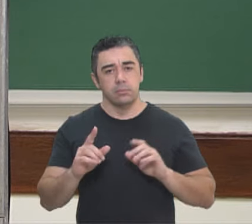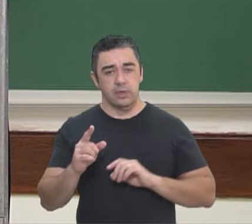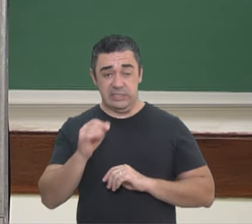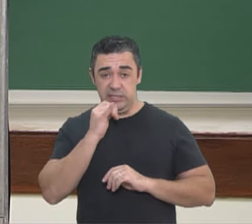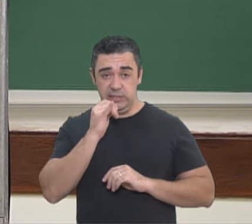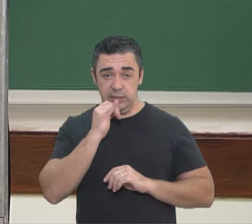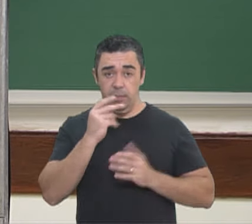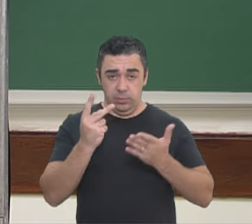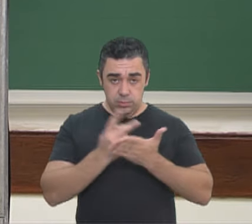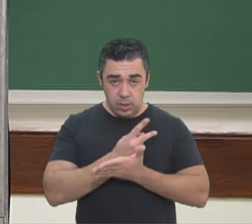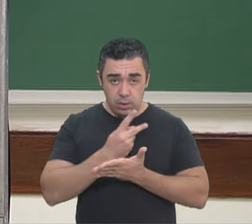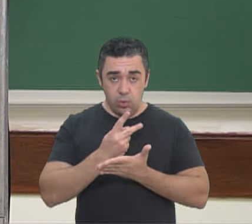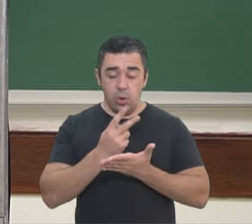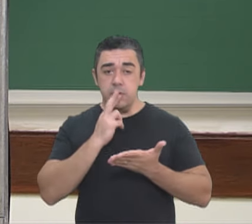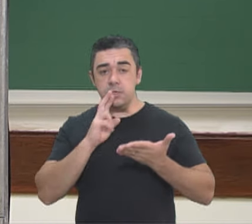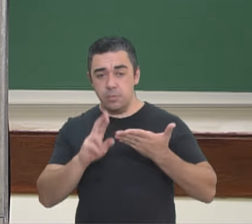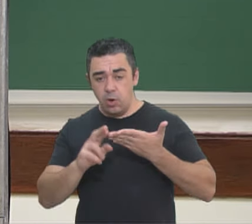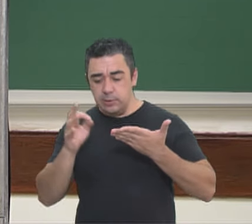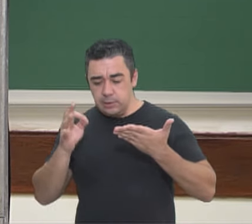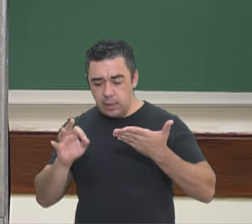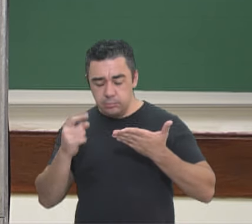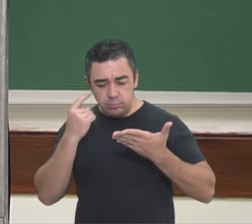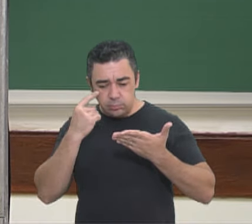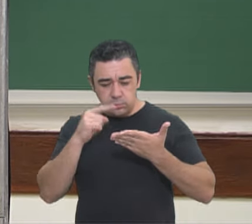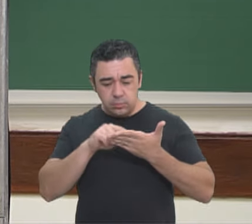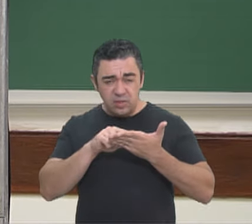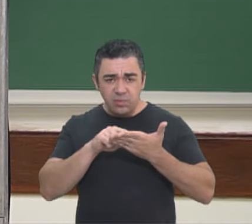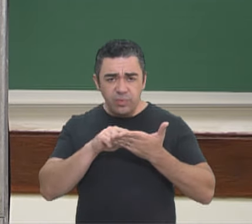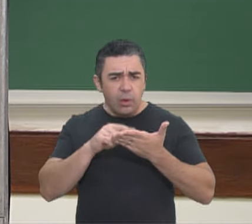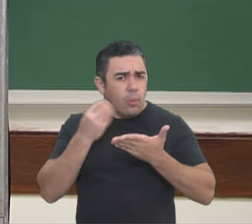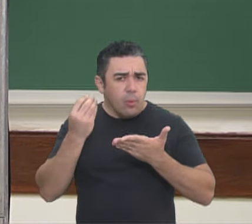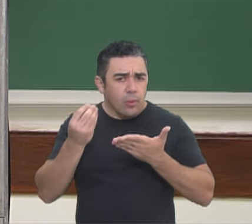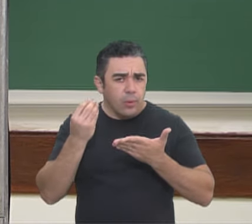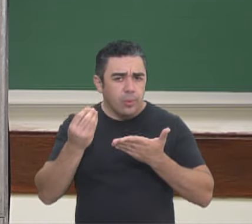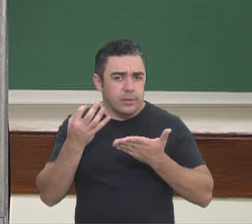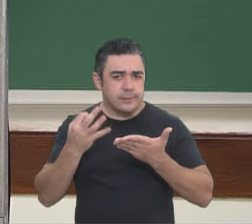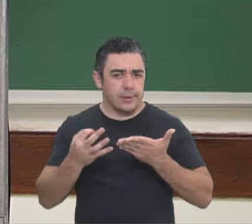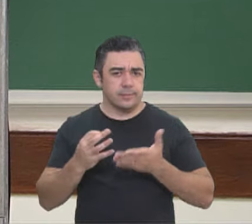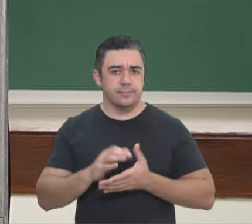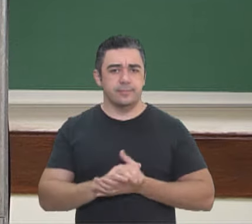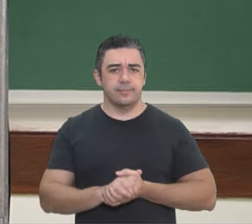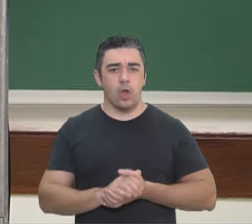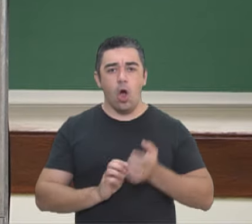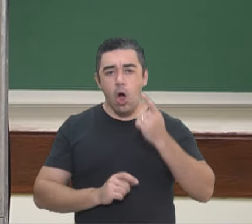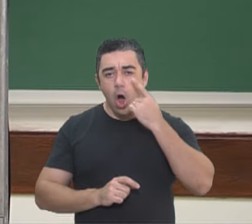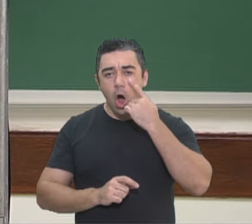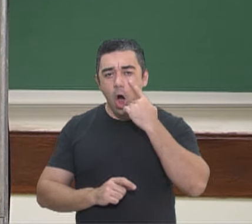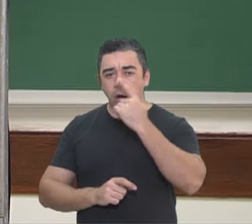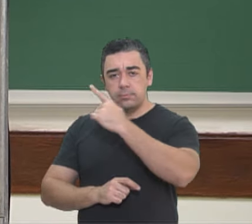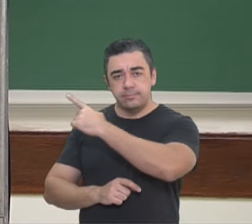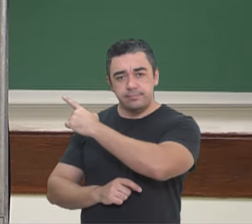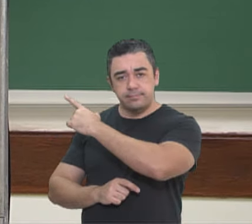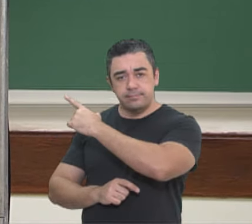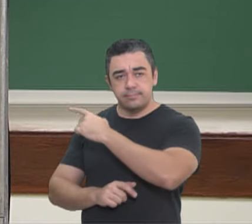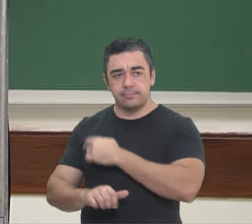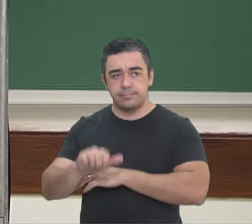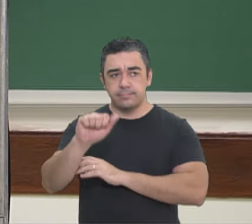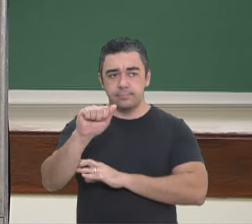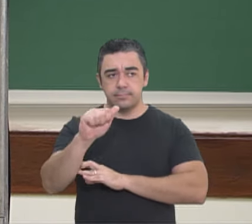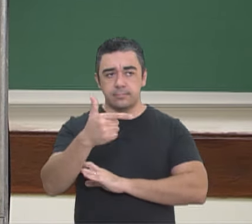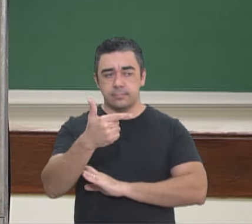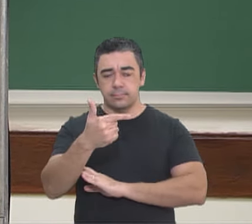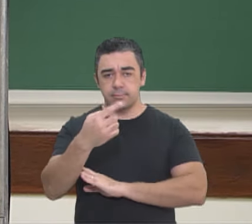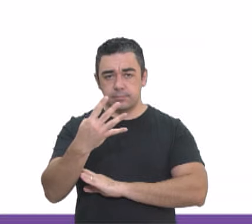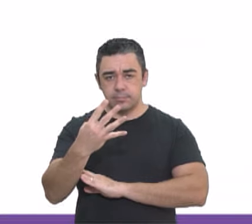página 50 e 51, mas a prof trouxe aqui para vocês poderem copiar. Vou dar um tempinho aí para vocês copiarem e fazerem, tá